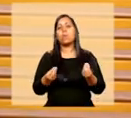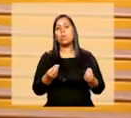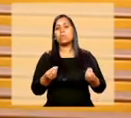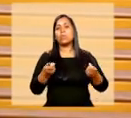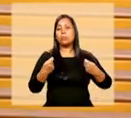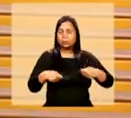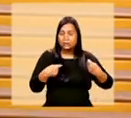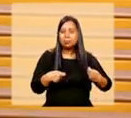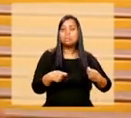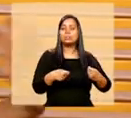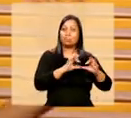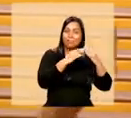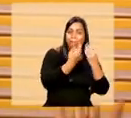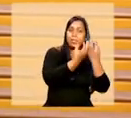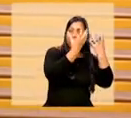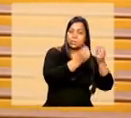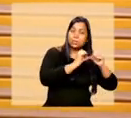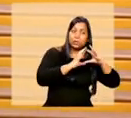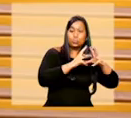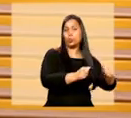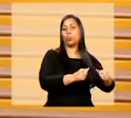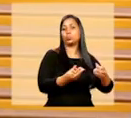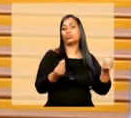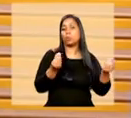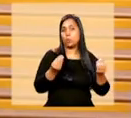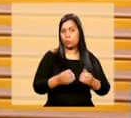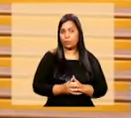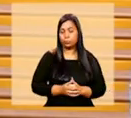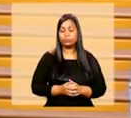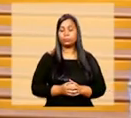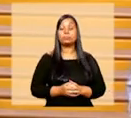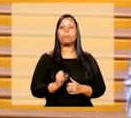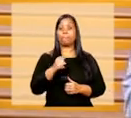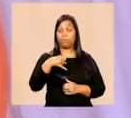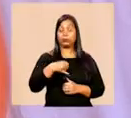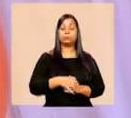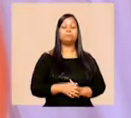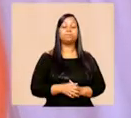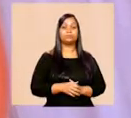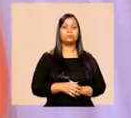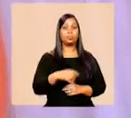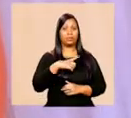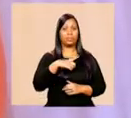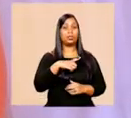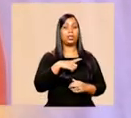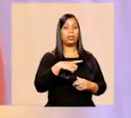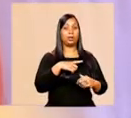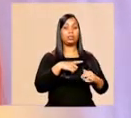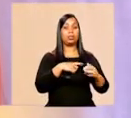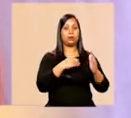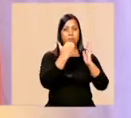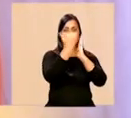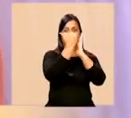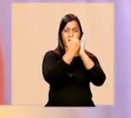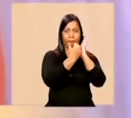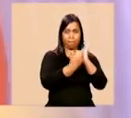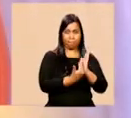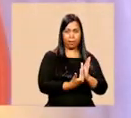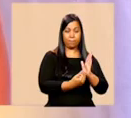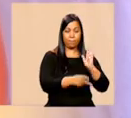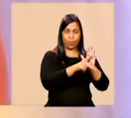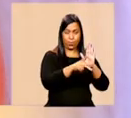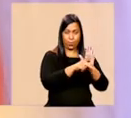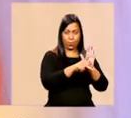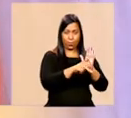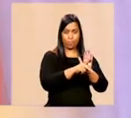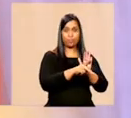Como é que precisa ter um consenso familiar sobre a questão? Como é que funciona? Sim, sim. Nós temos termos, né, que são padronizados